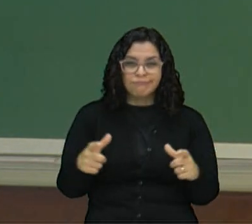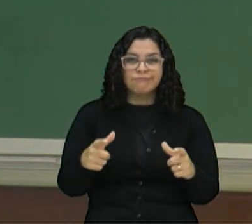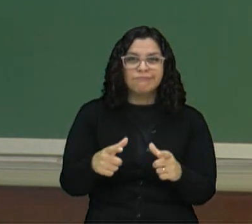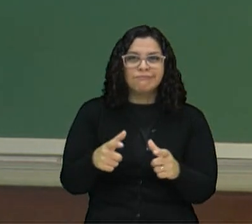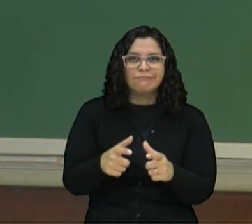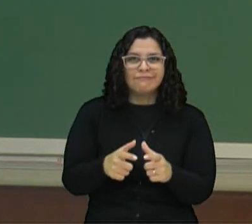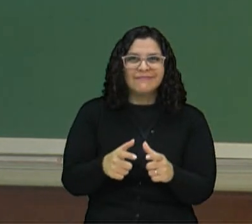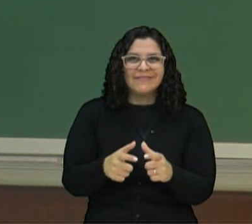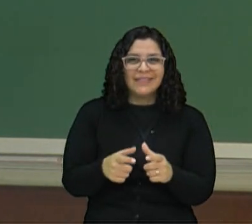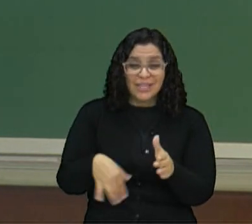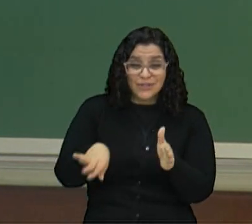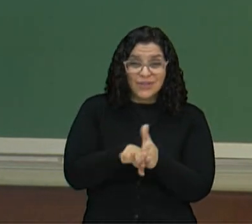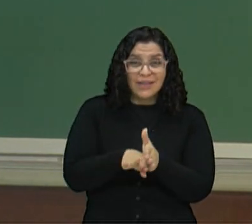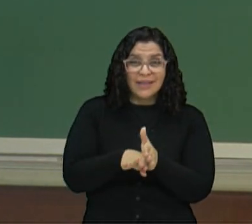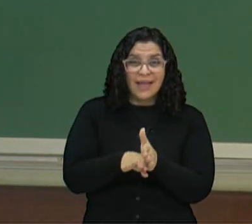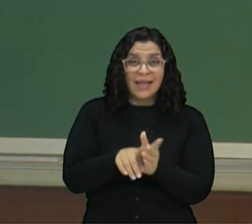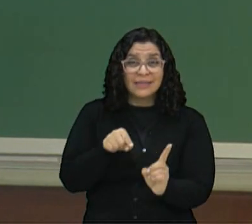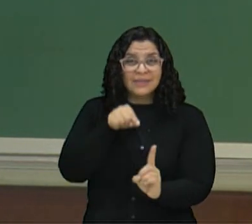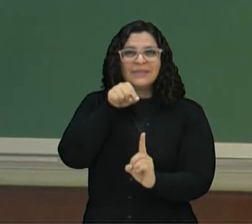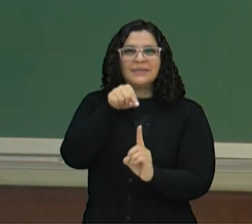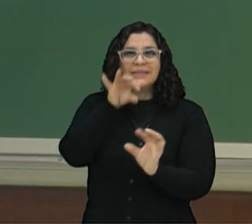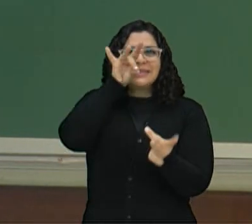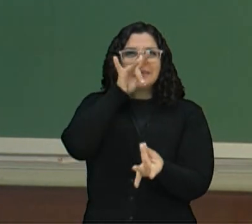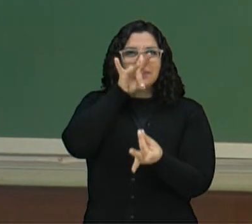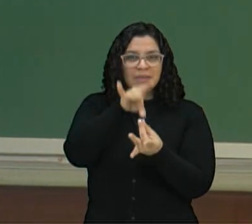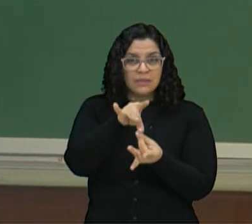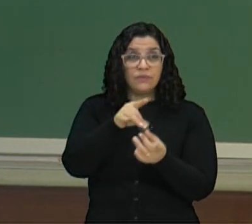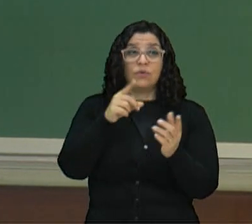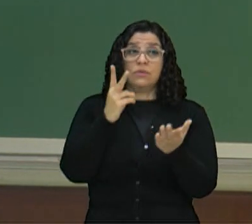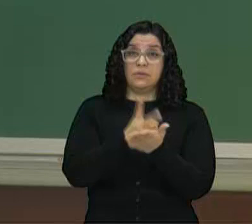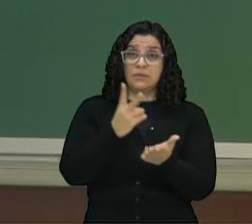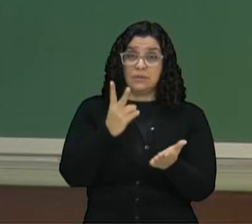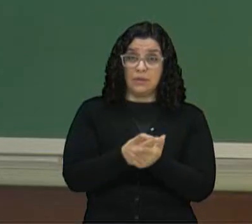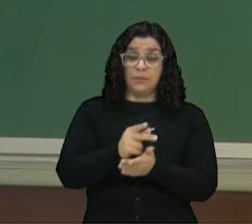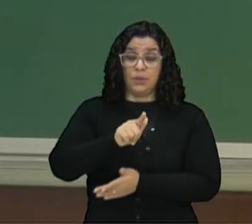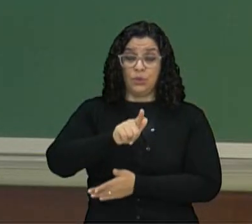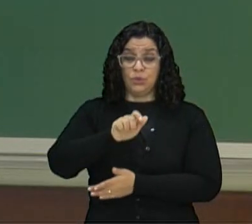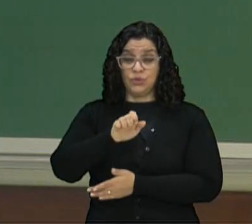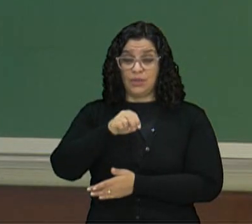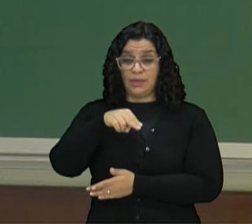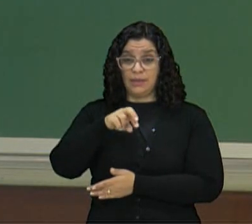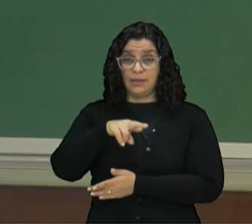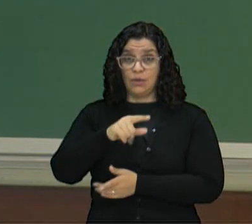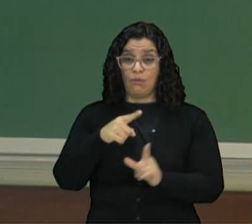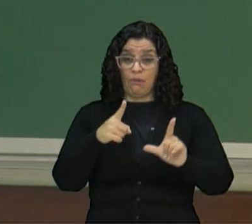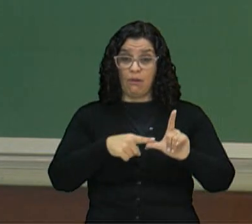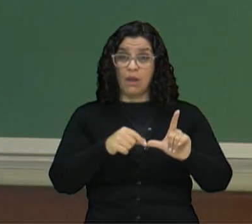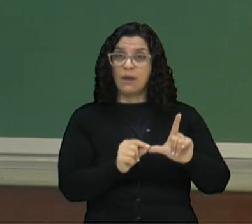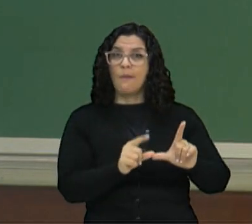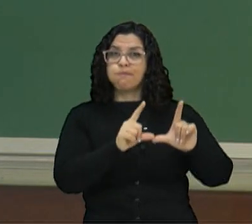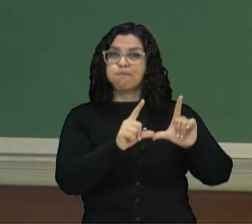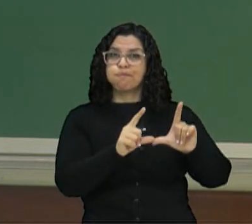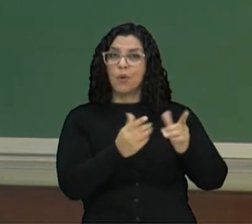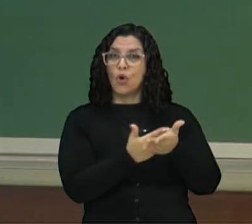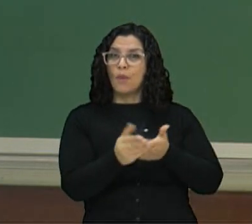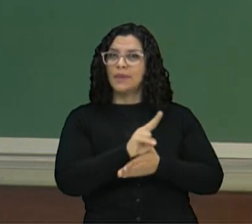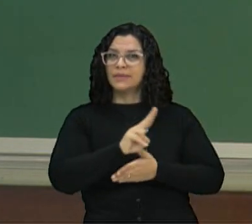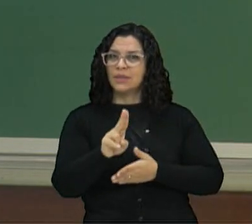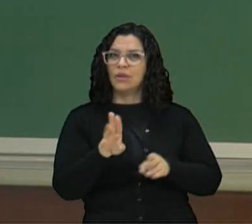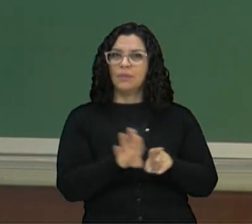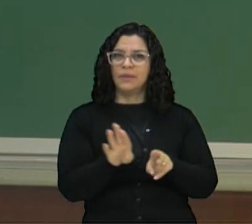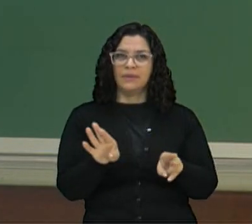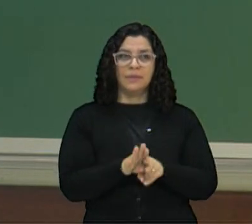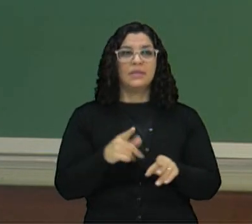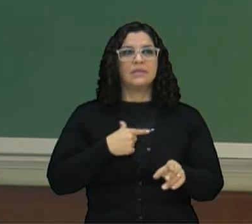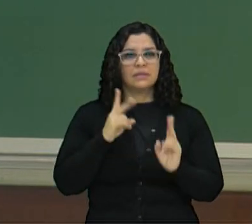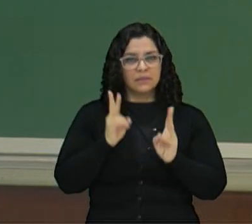inicial maiúscula. Sempre nós nos referimos ao gênero de uma espécie com a inicial maiúscula, tanto quanto nós escrevemos somente o